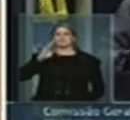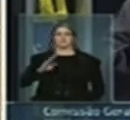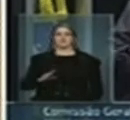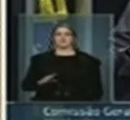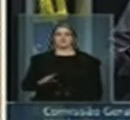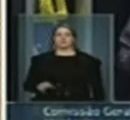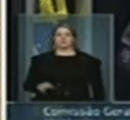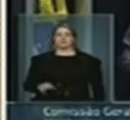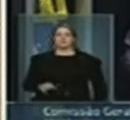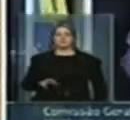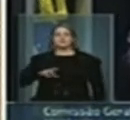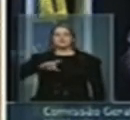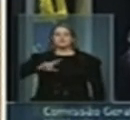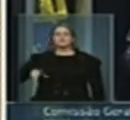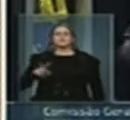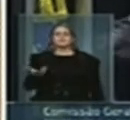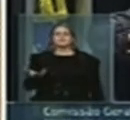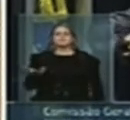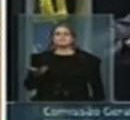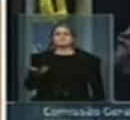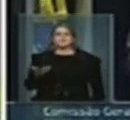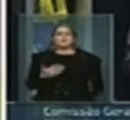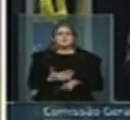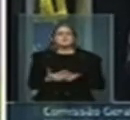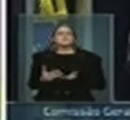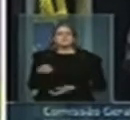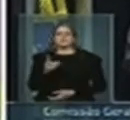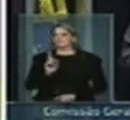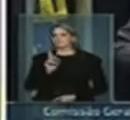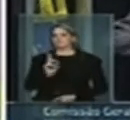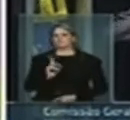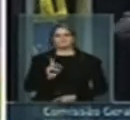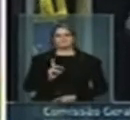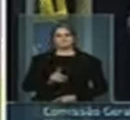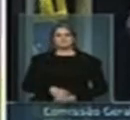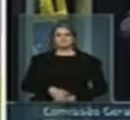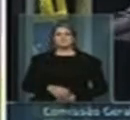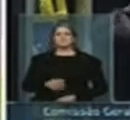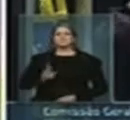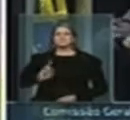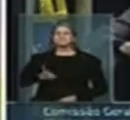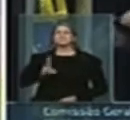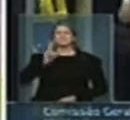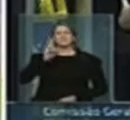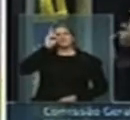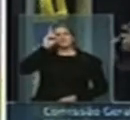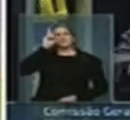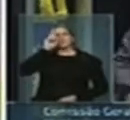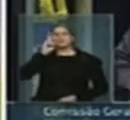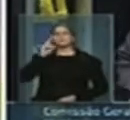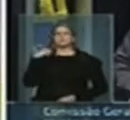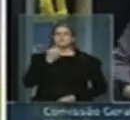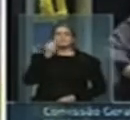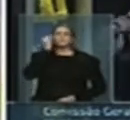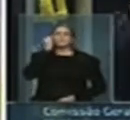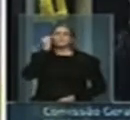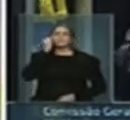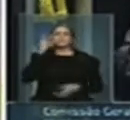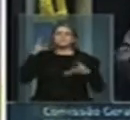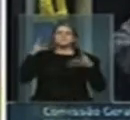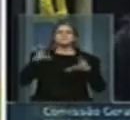E essa não é uma questão que começou agora. Todas as vezes que tentamos aqui fazer